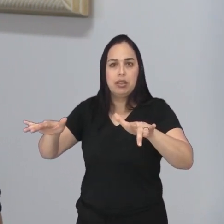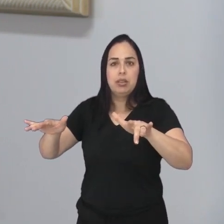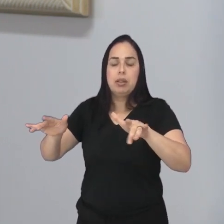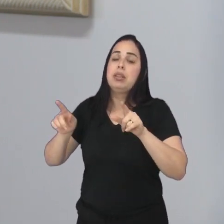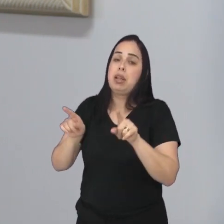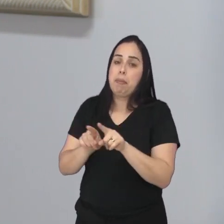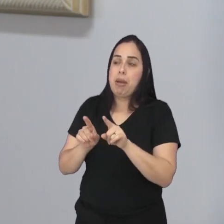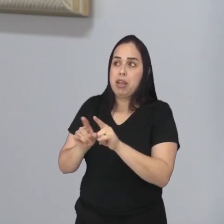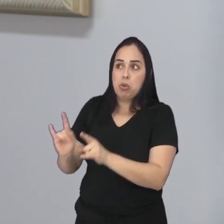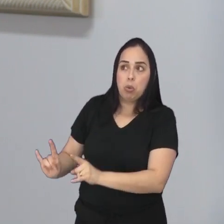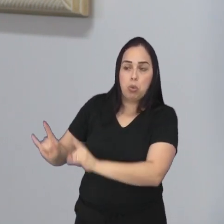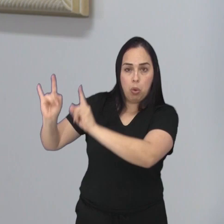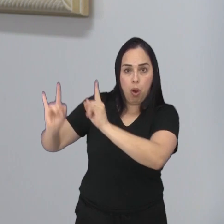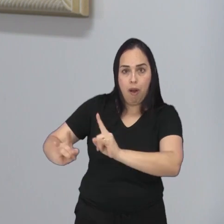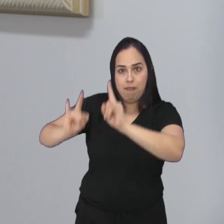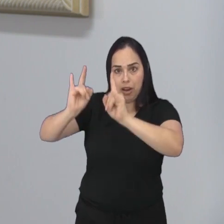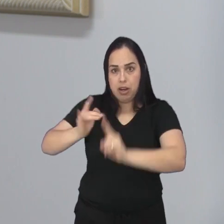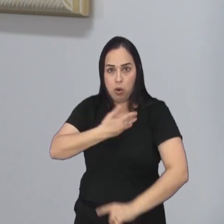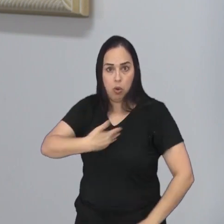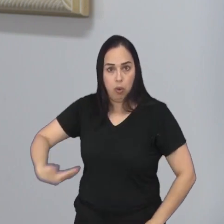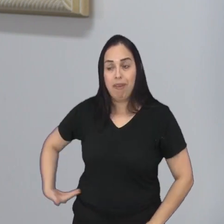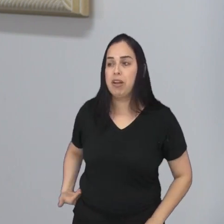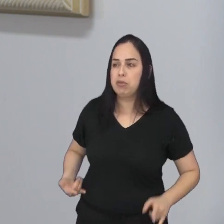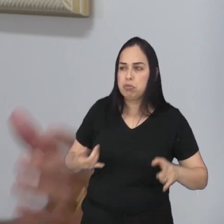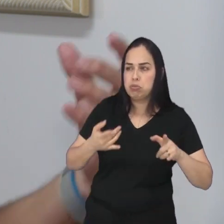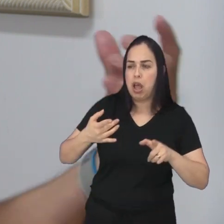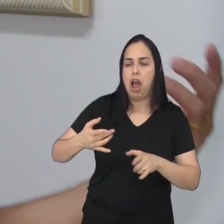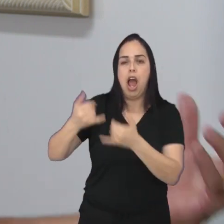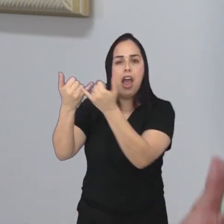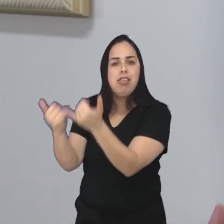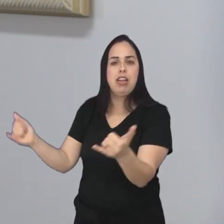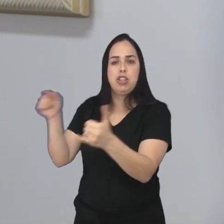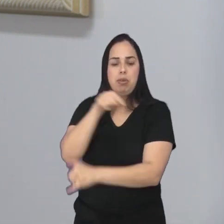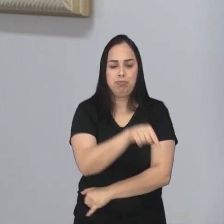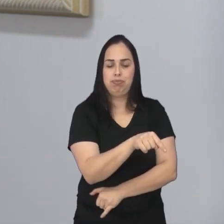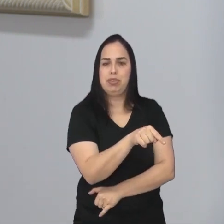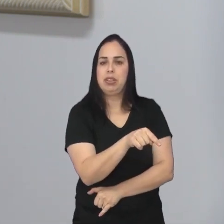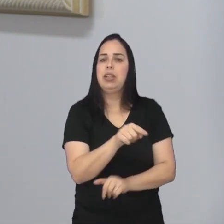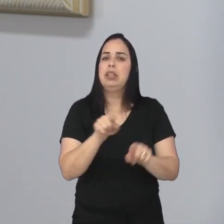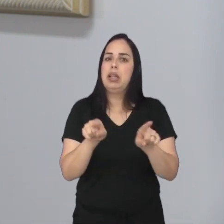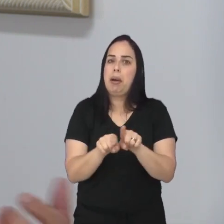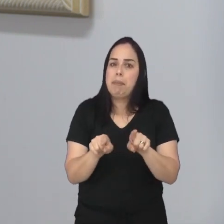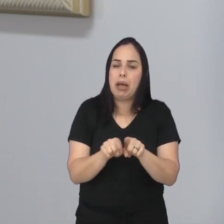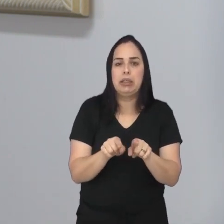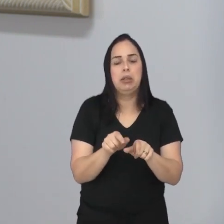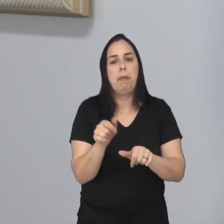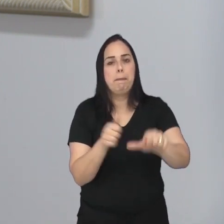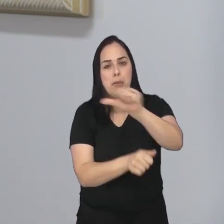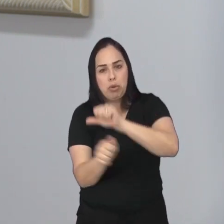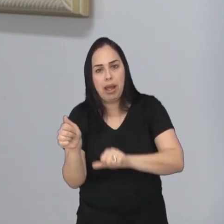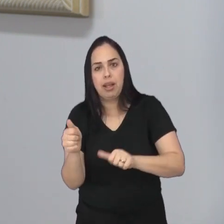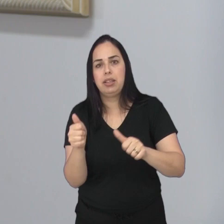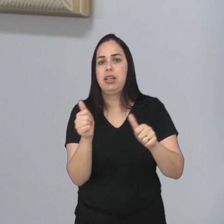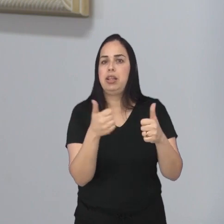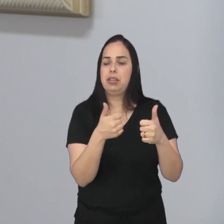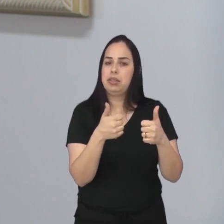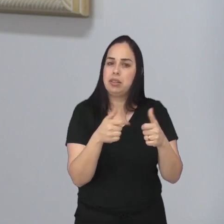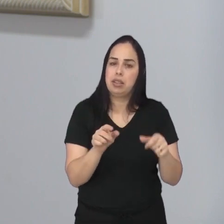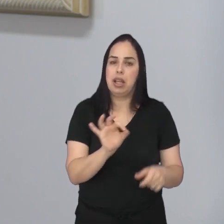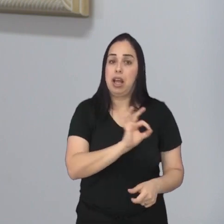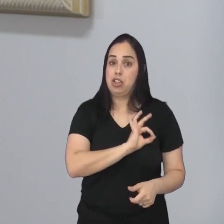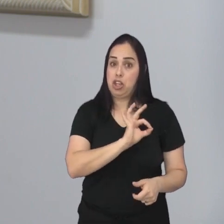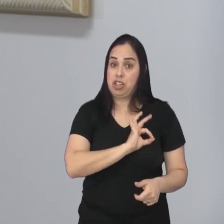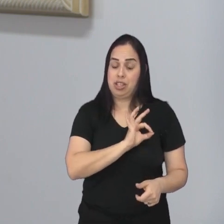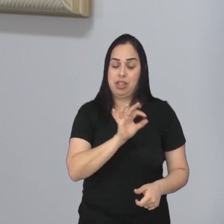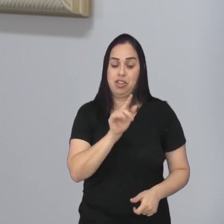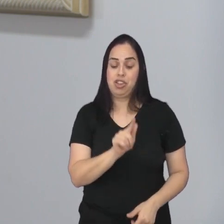próprios prédios públicos do município e também a mudança de várias frotas. Nós tivemos a